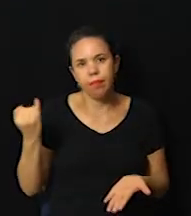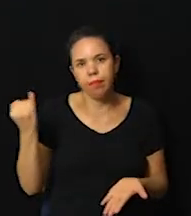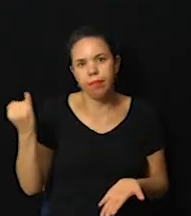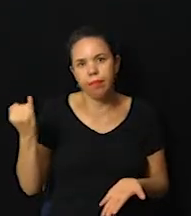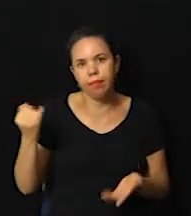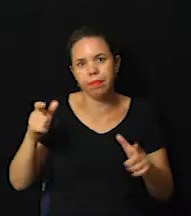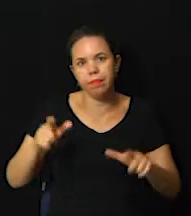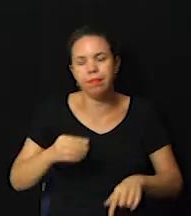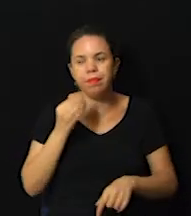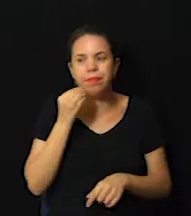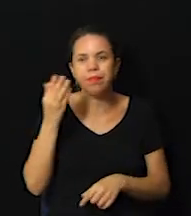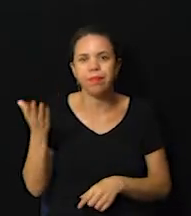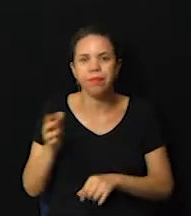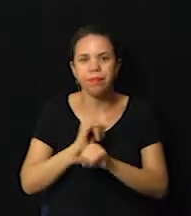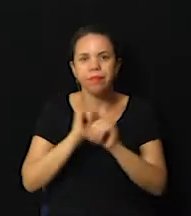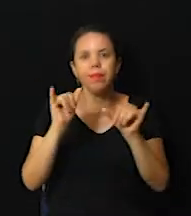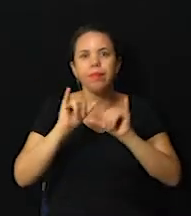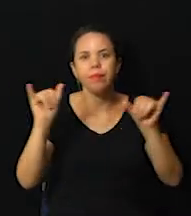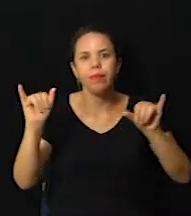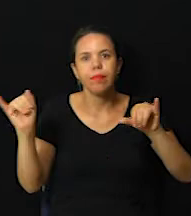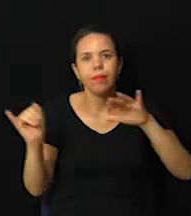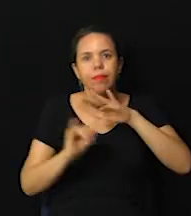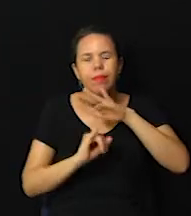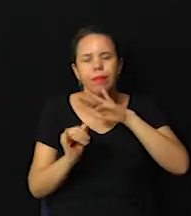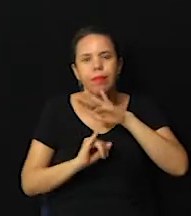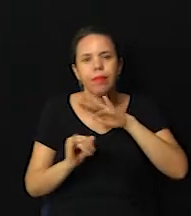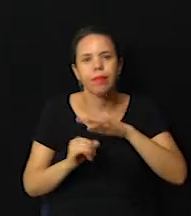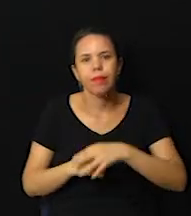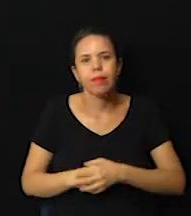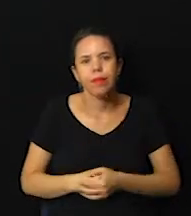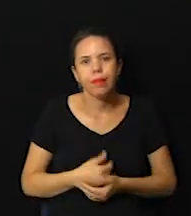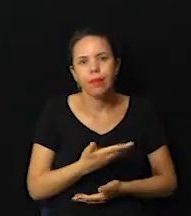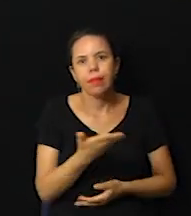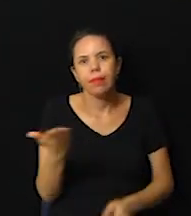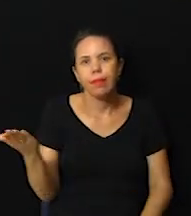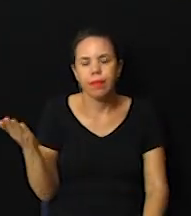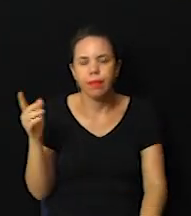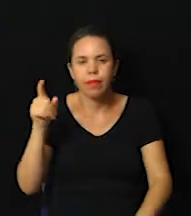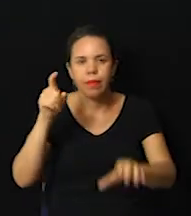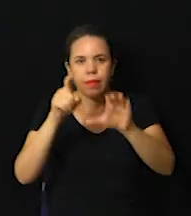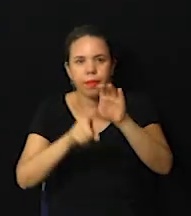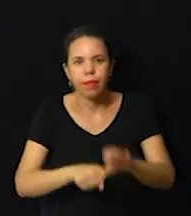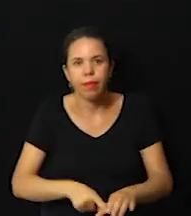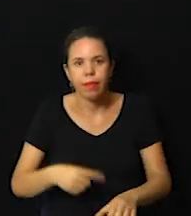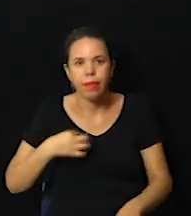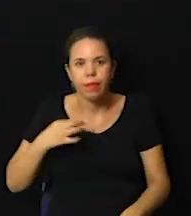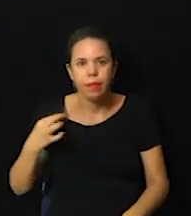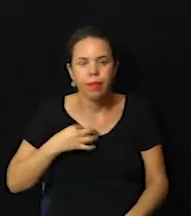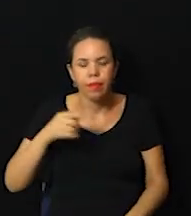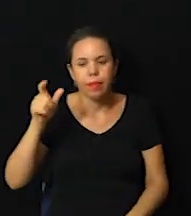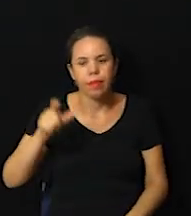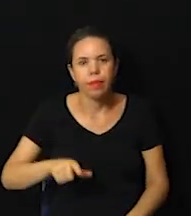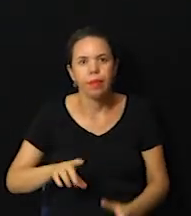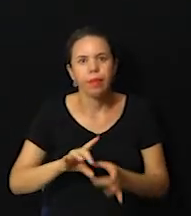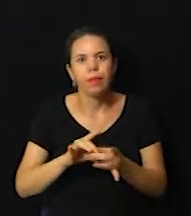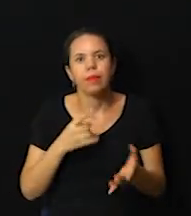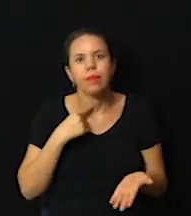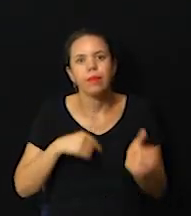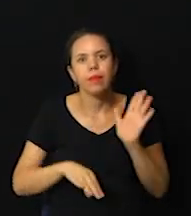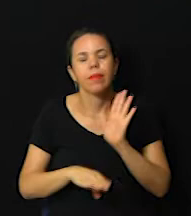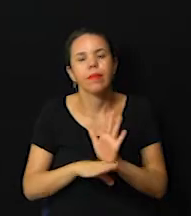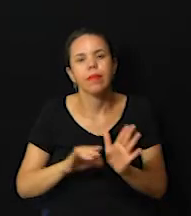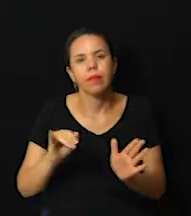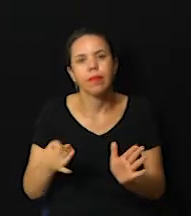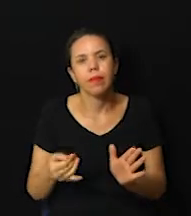importante esse espaço aqui, né, para divulgar essas entidades, e vocês dependem de voluntários, de pessoas que estejam dispostas a